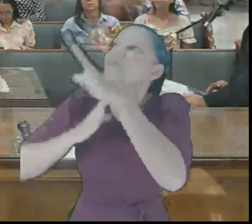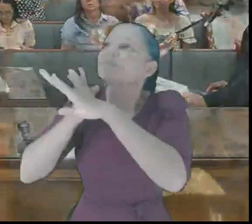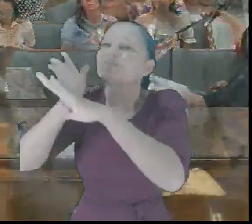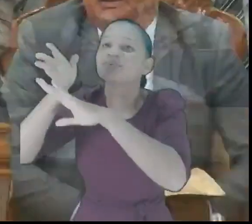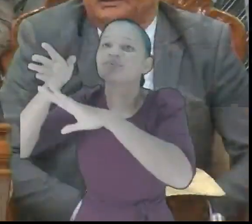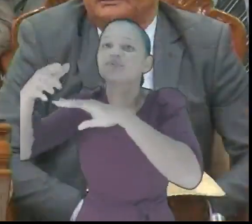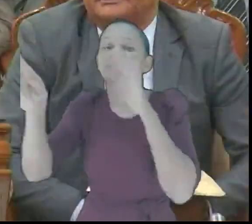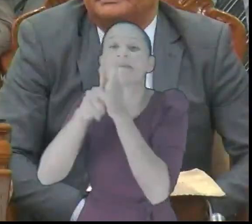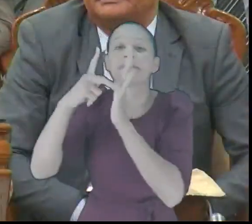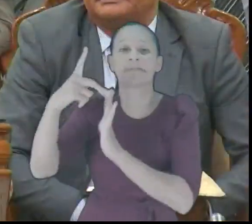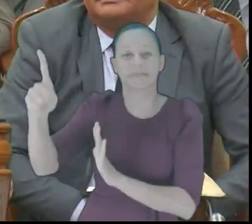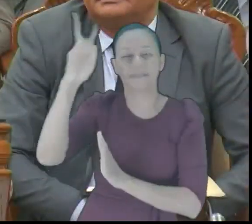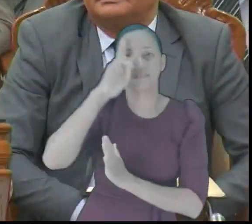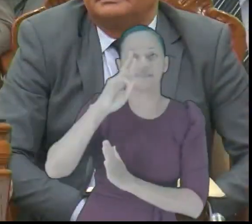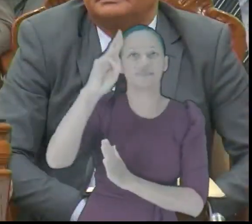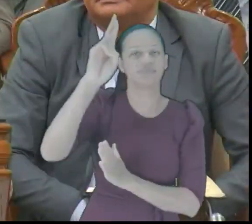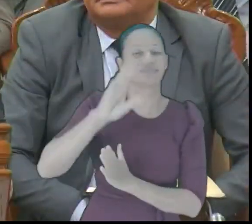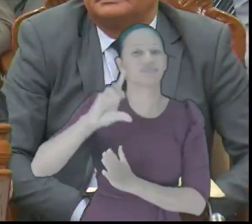Deus.